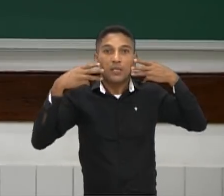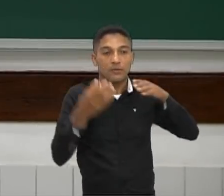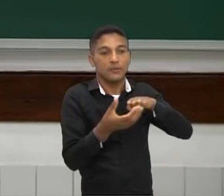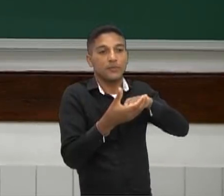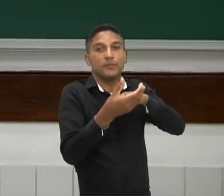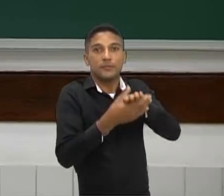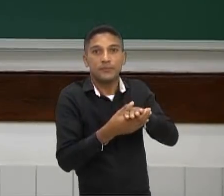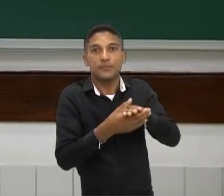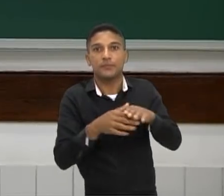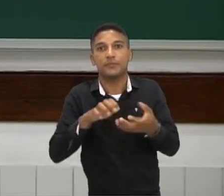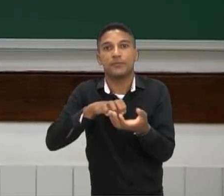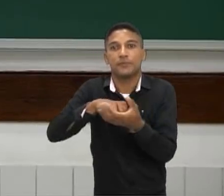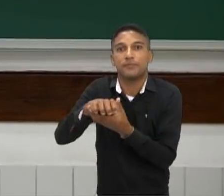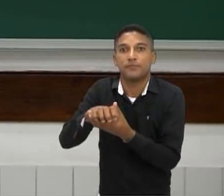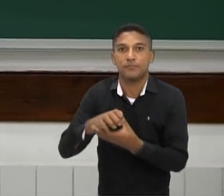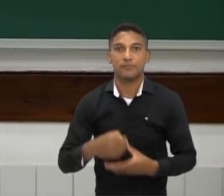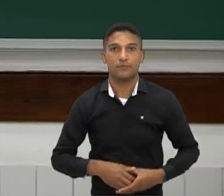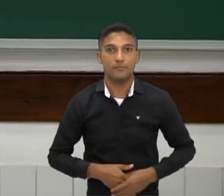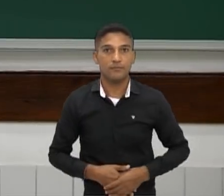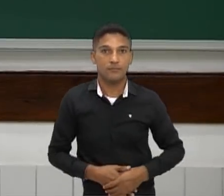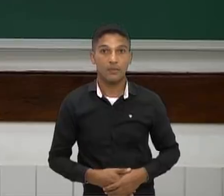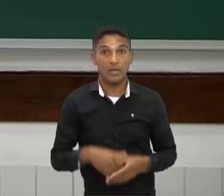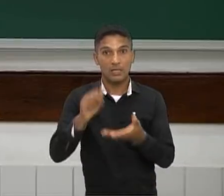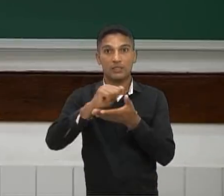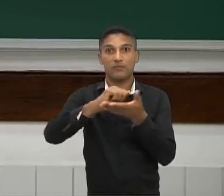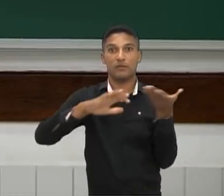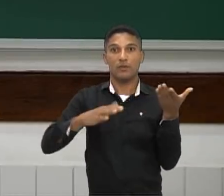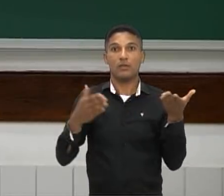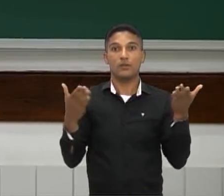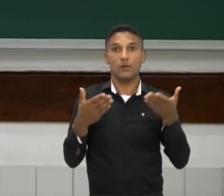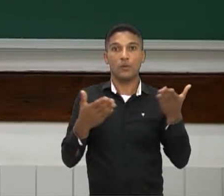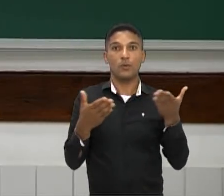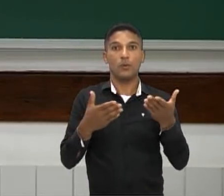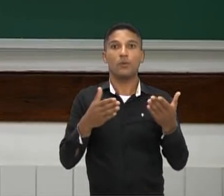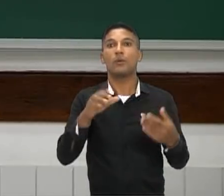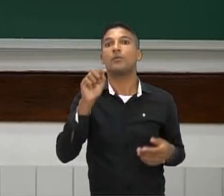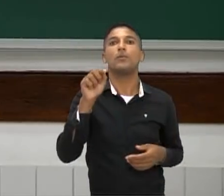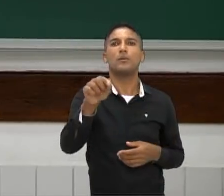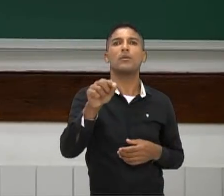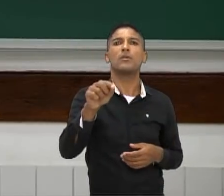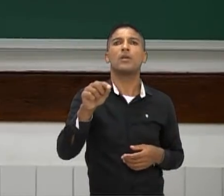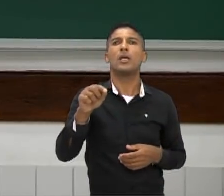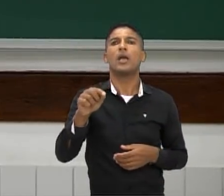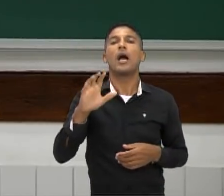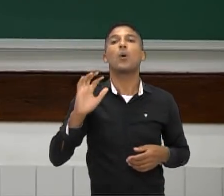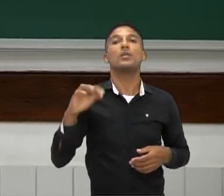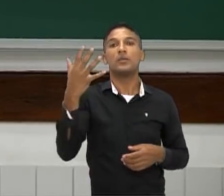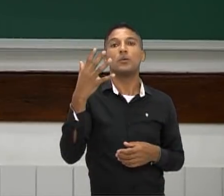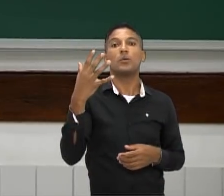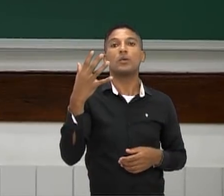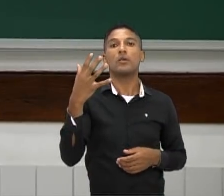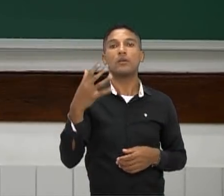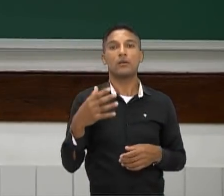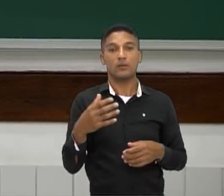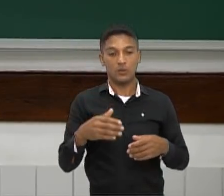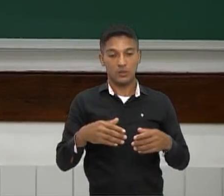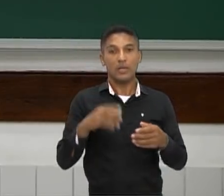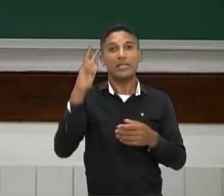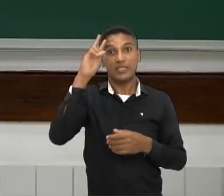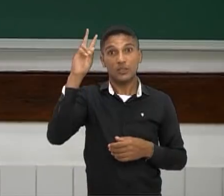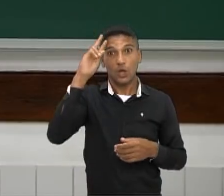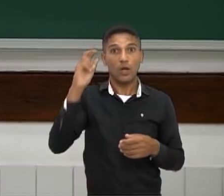nosso primeiro exercício de hoje, eu vou pedir para vocês identificar o que desencadeou o conflito nessa história, né? Que